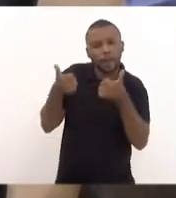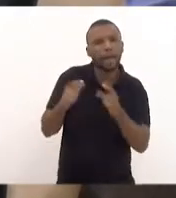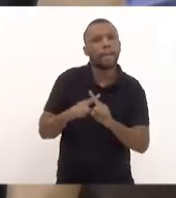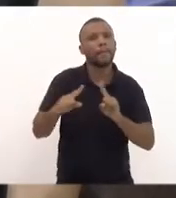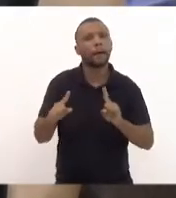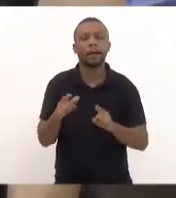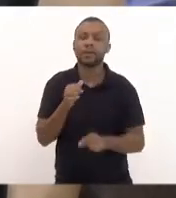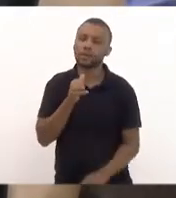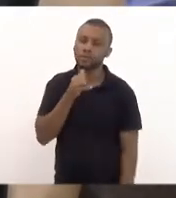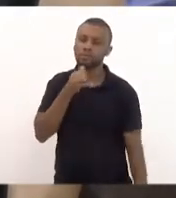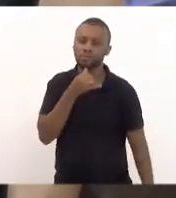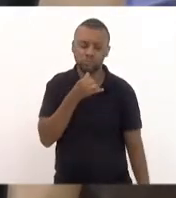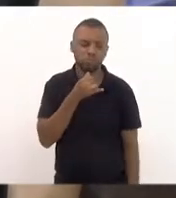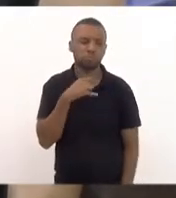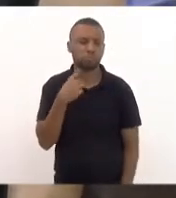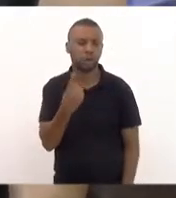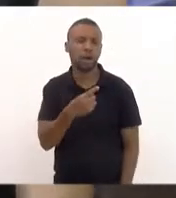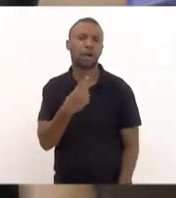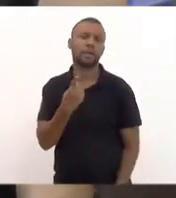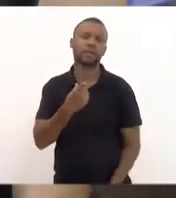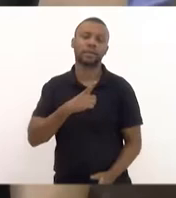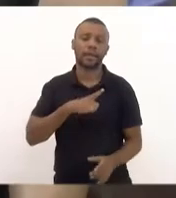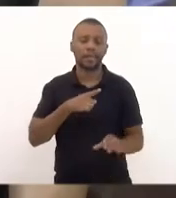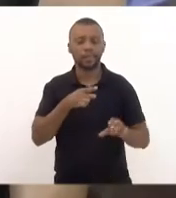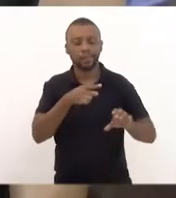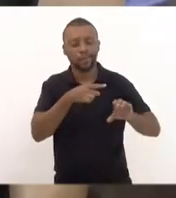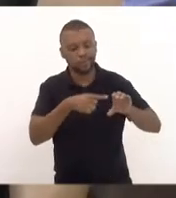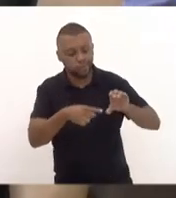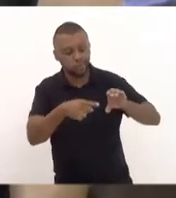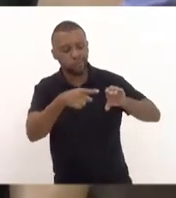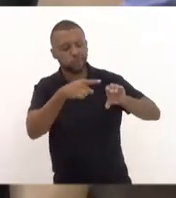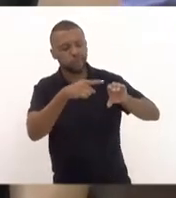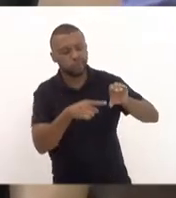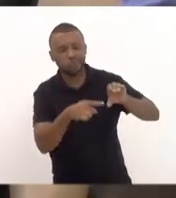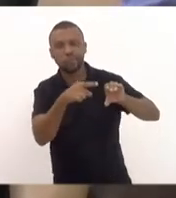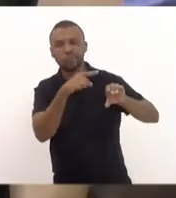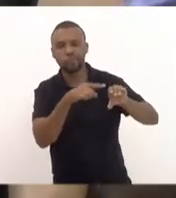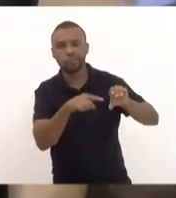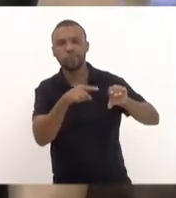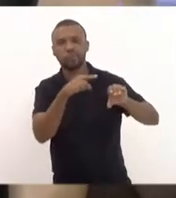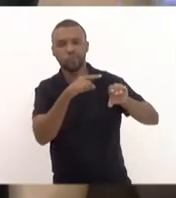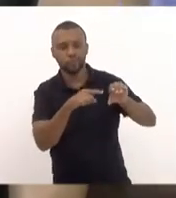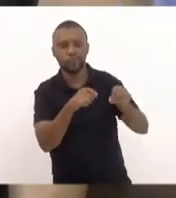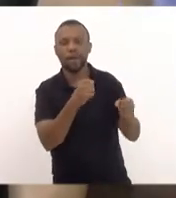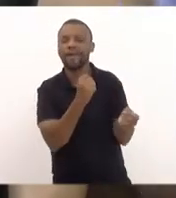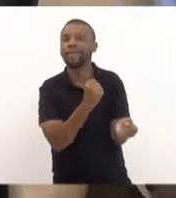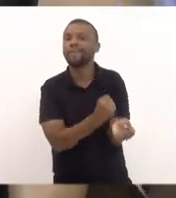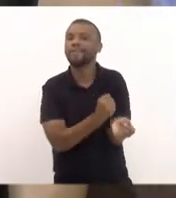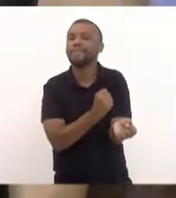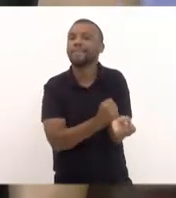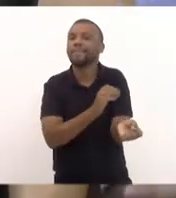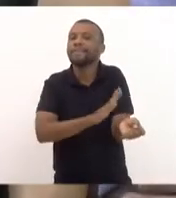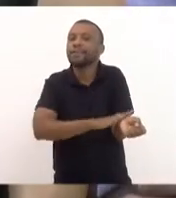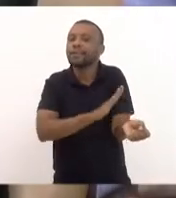longe de sair do círculo vicioso e entrarmos no círculo virtuoso. Pode ir.